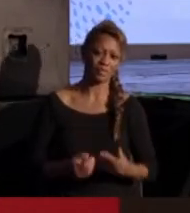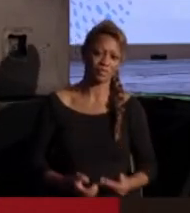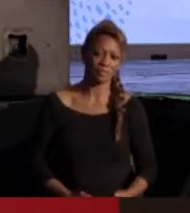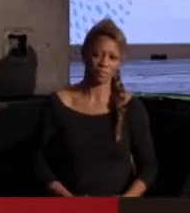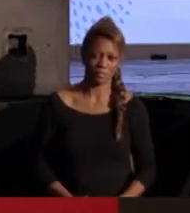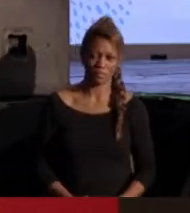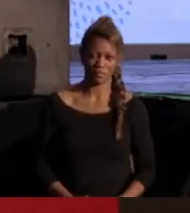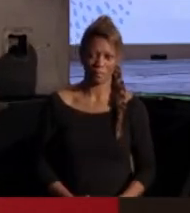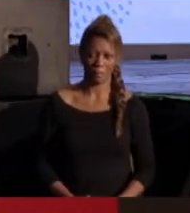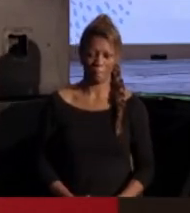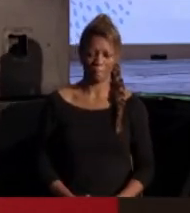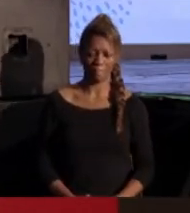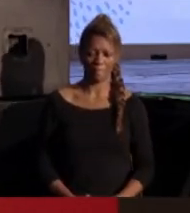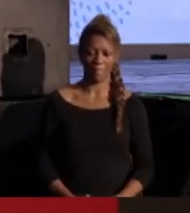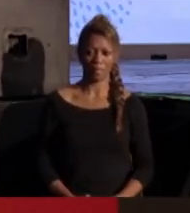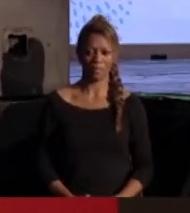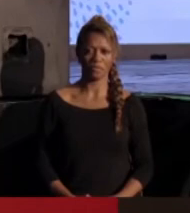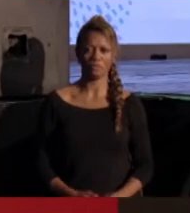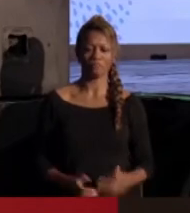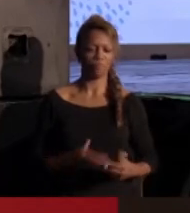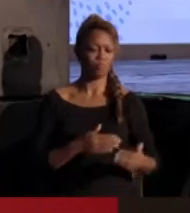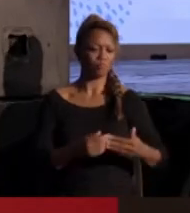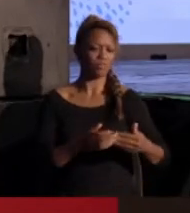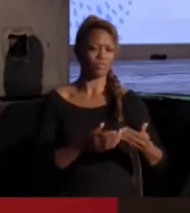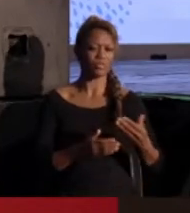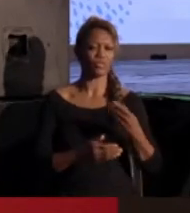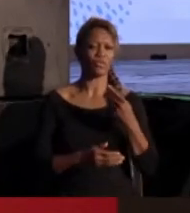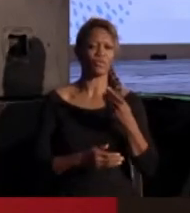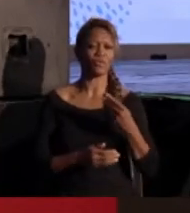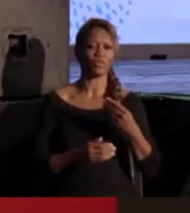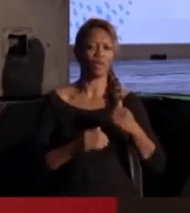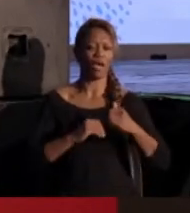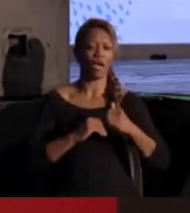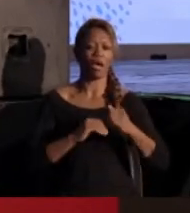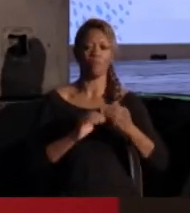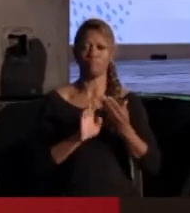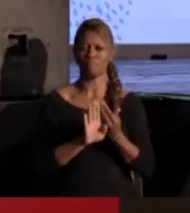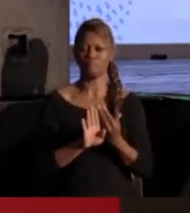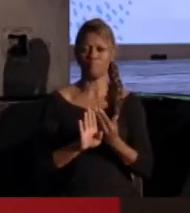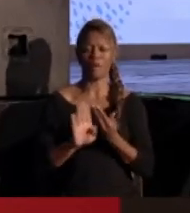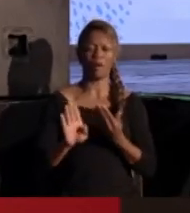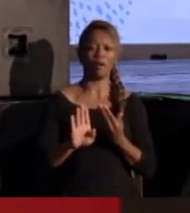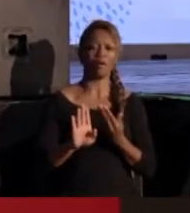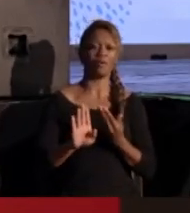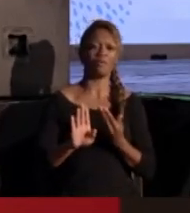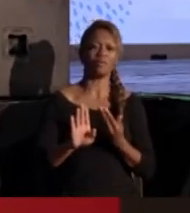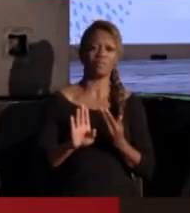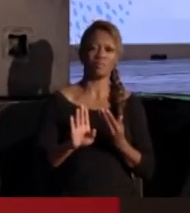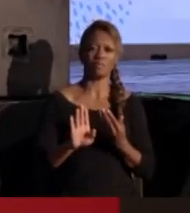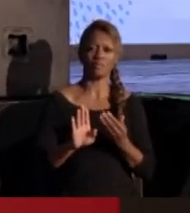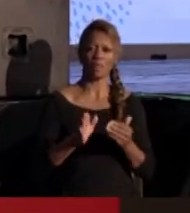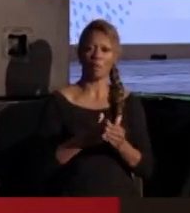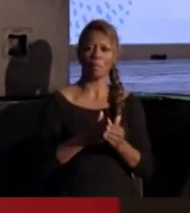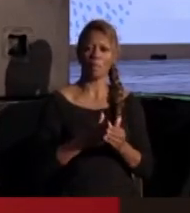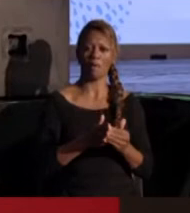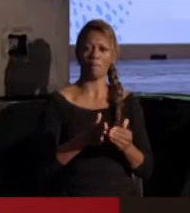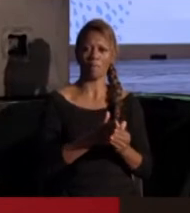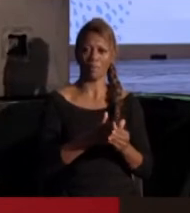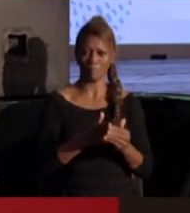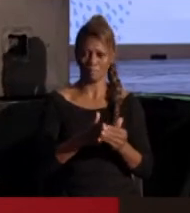que é esta coisa tão primordial que afasta o medo, né? Que afasta essa trava que está colocada,